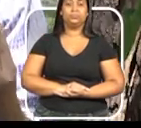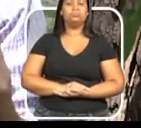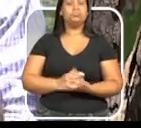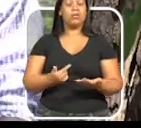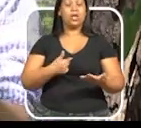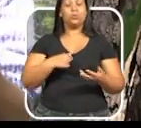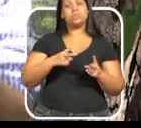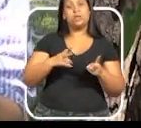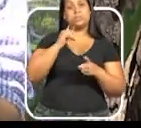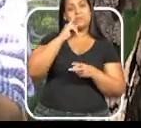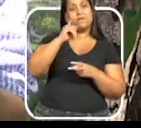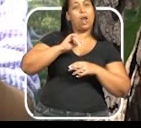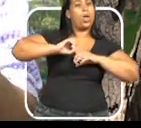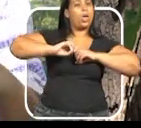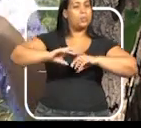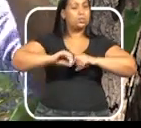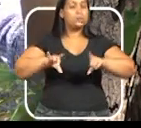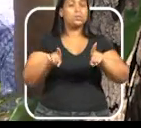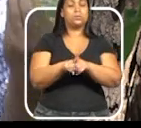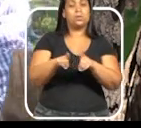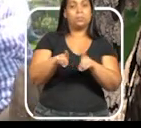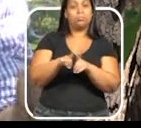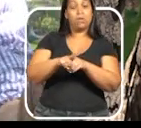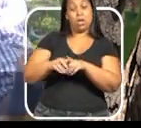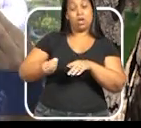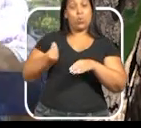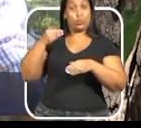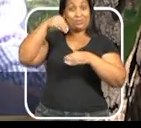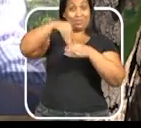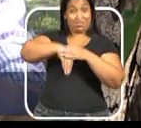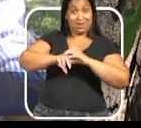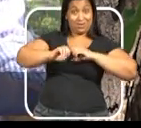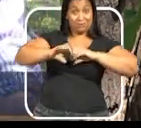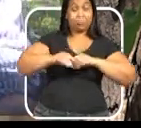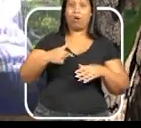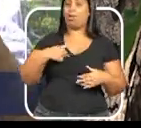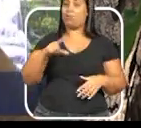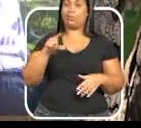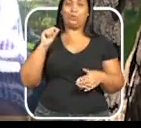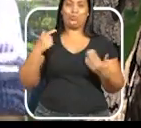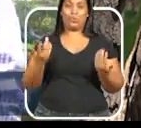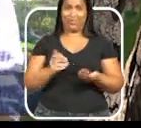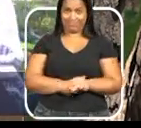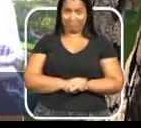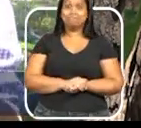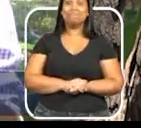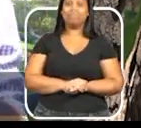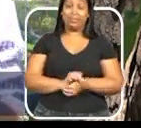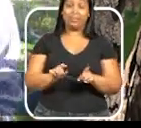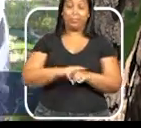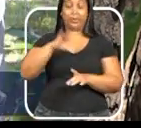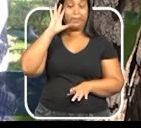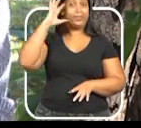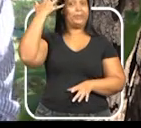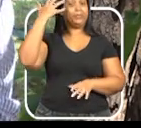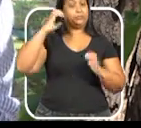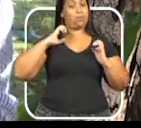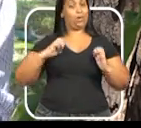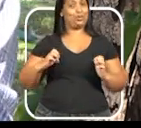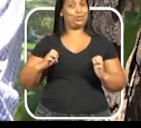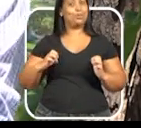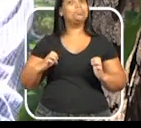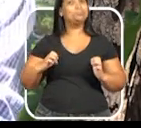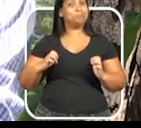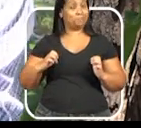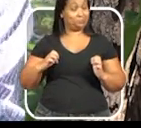Eu costumo dizer que a educação e o estar nela é uma escolha. É uma escolha e é uma decisão ética,